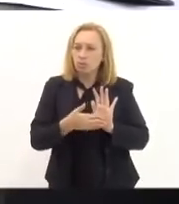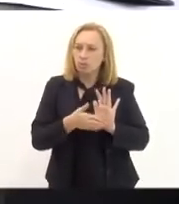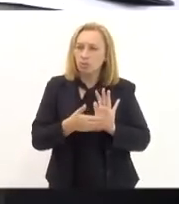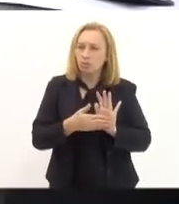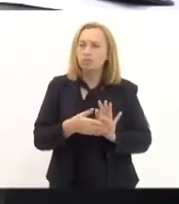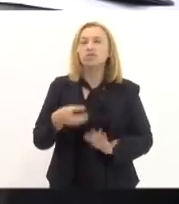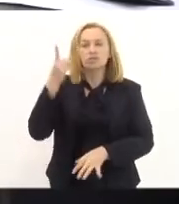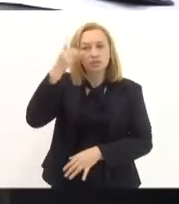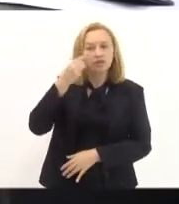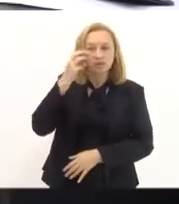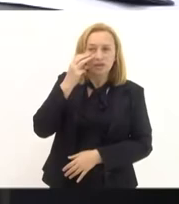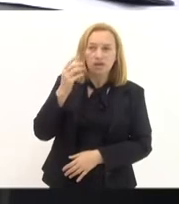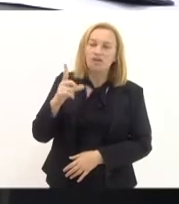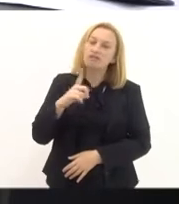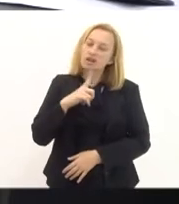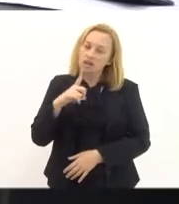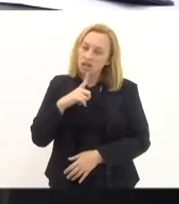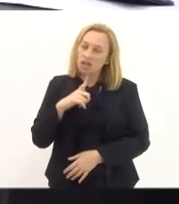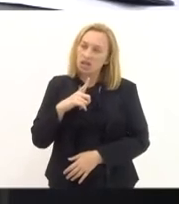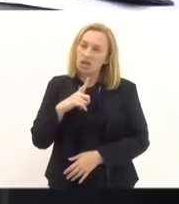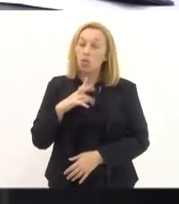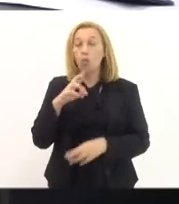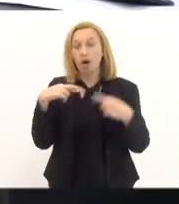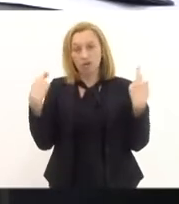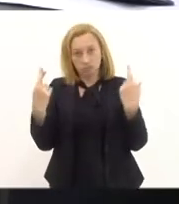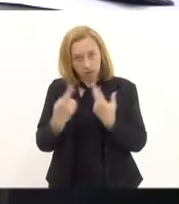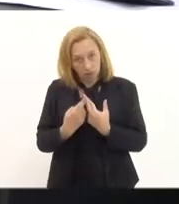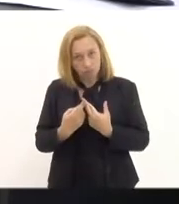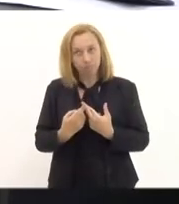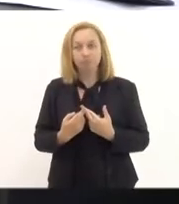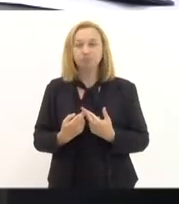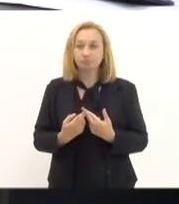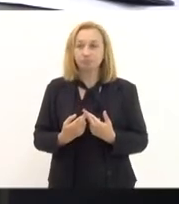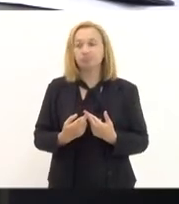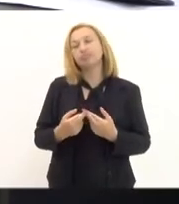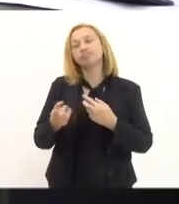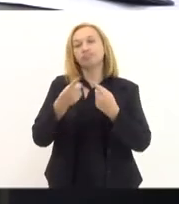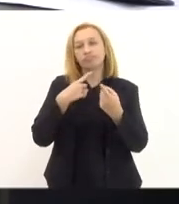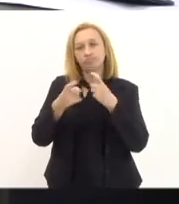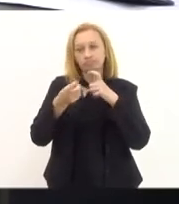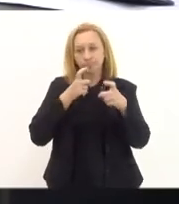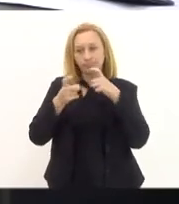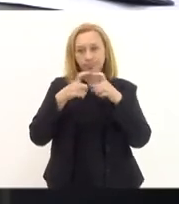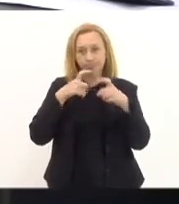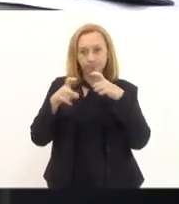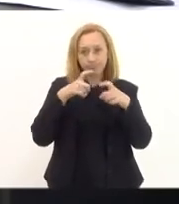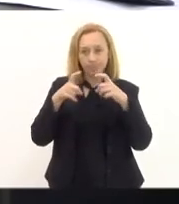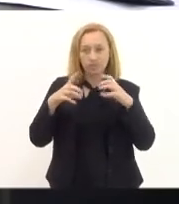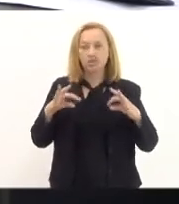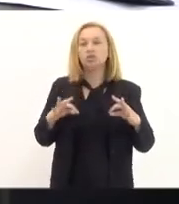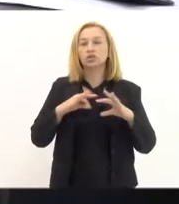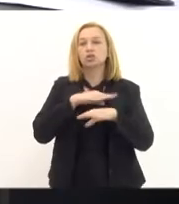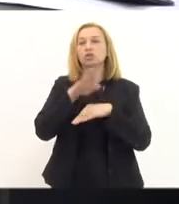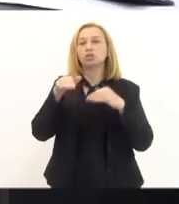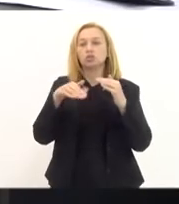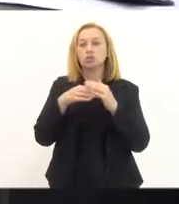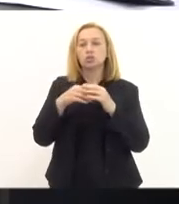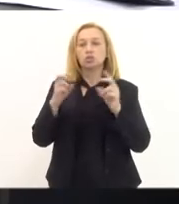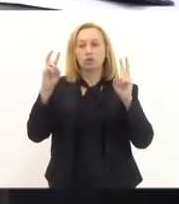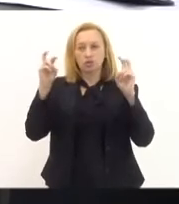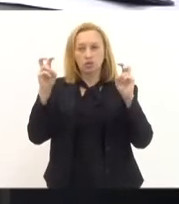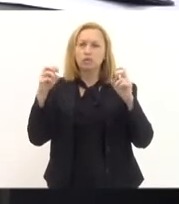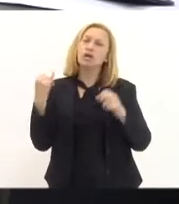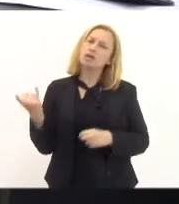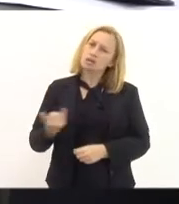Carneiro que vai ter uma determinada reunião que a gente vai discutir a conciliação com o todo que